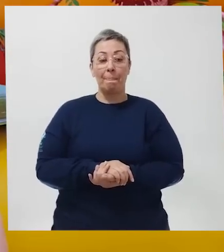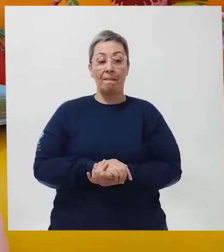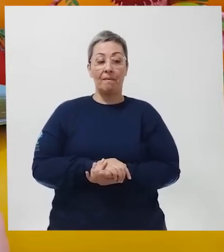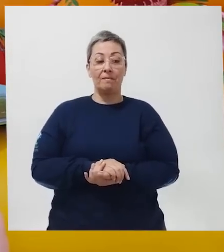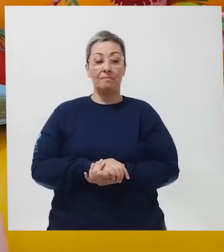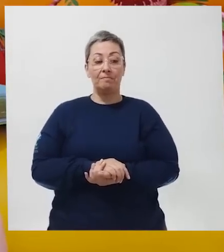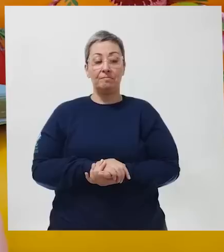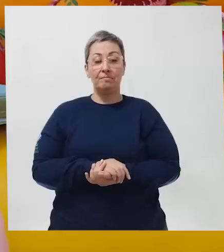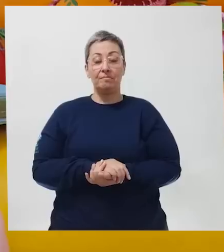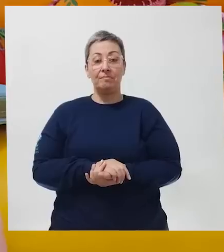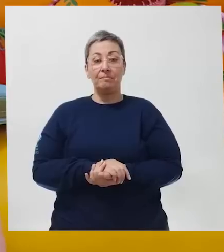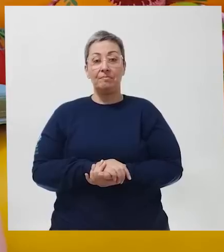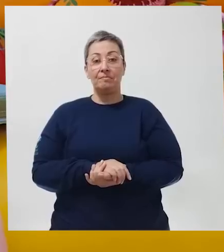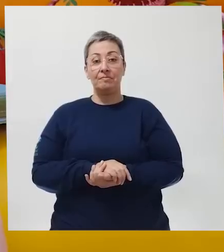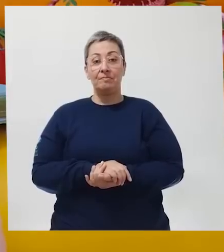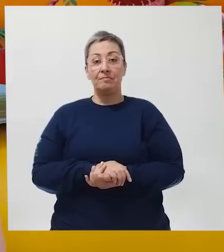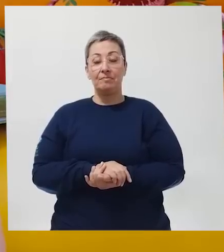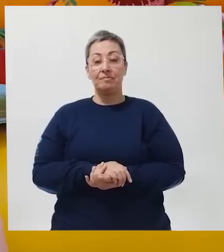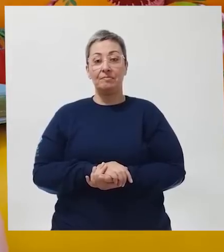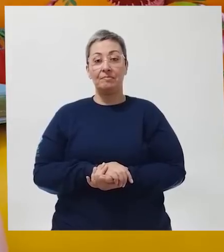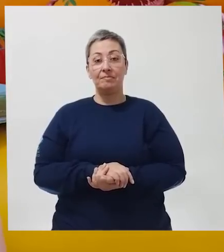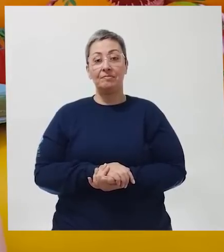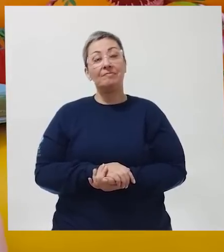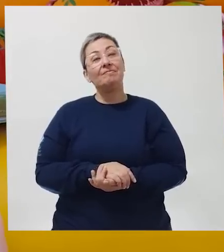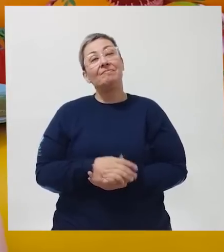quero bem.